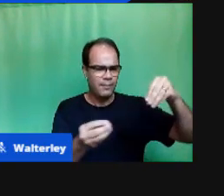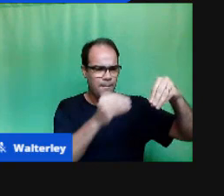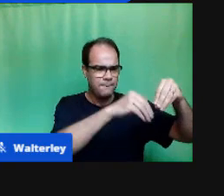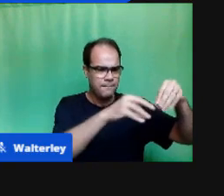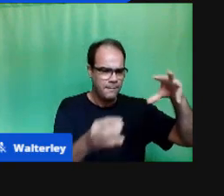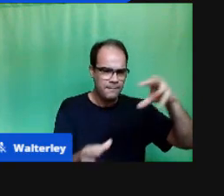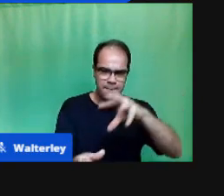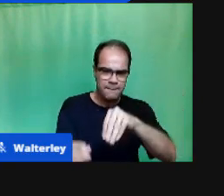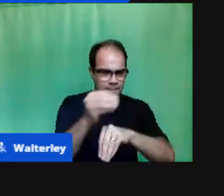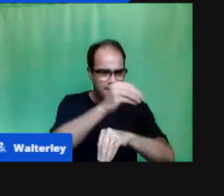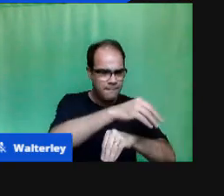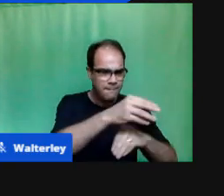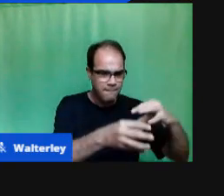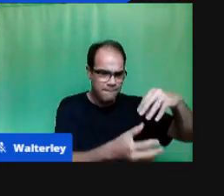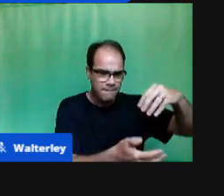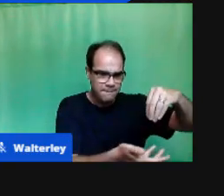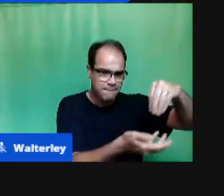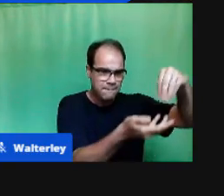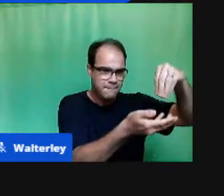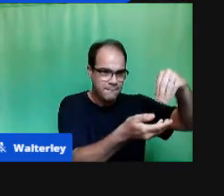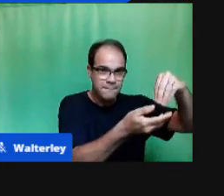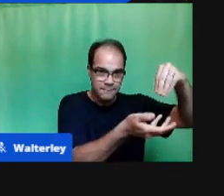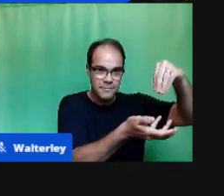atrativo para a criança, né?